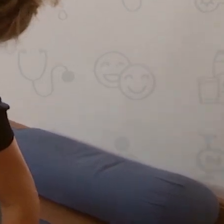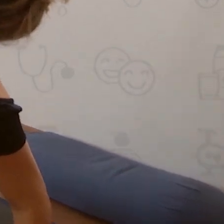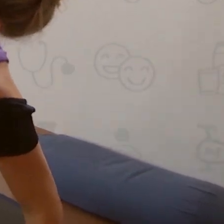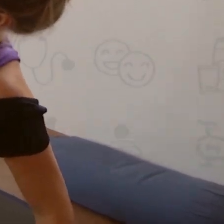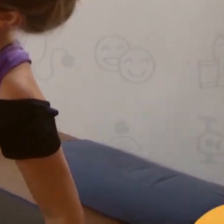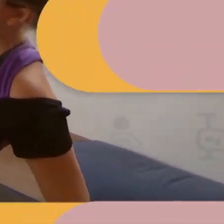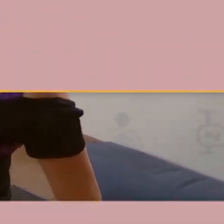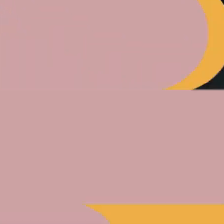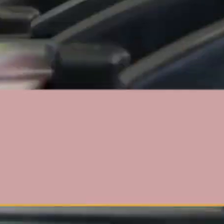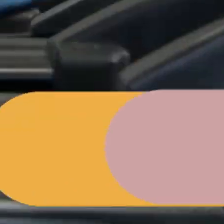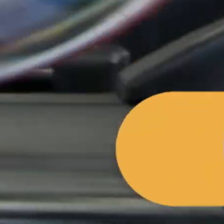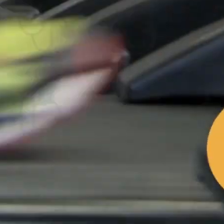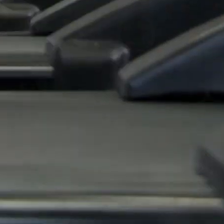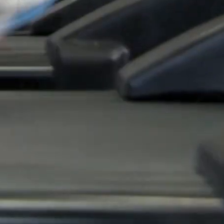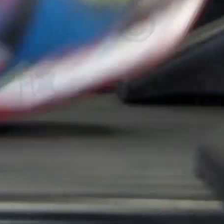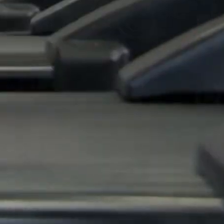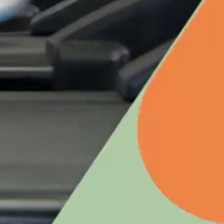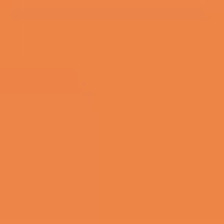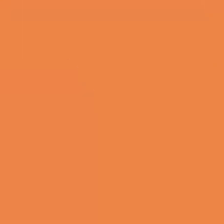Música